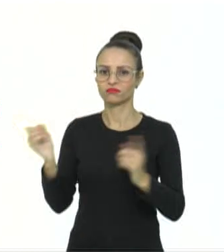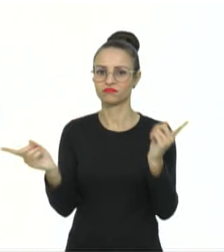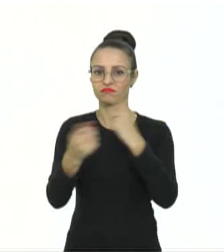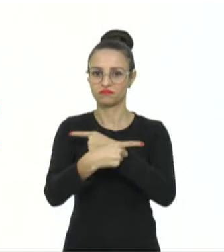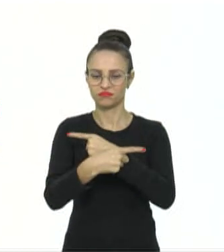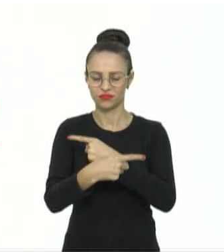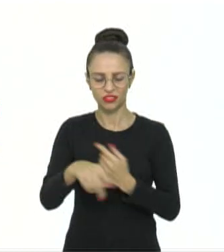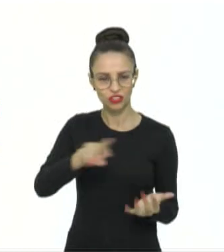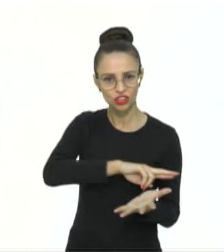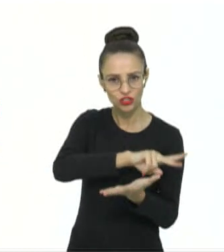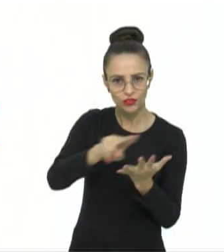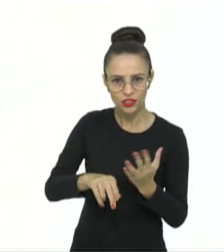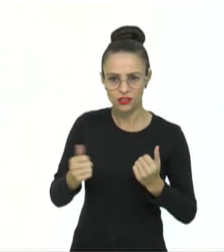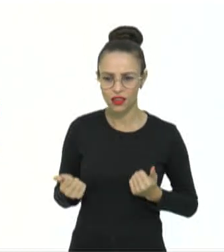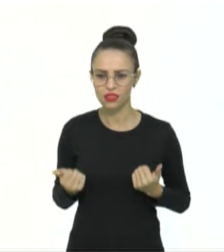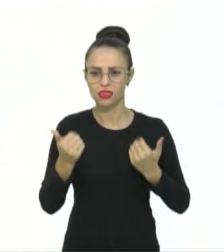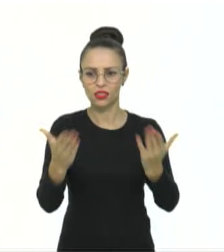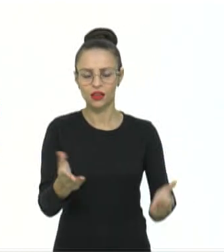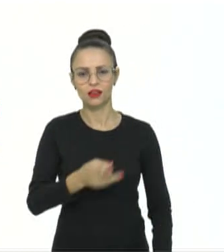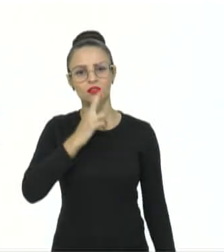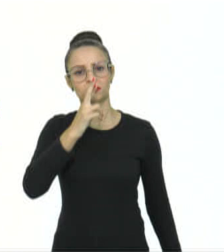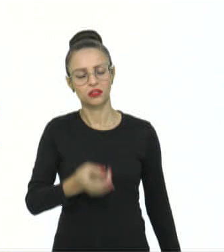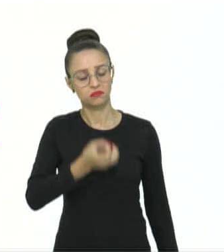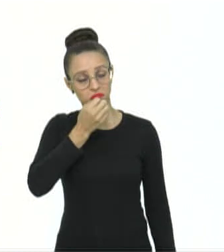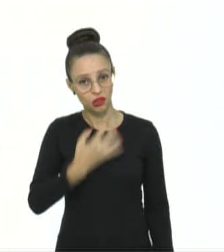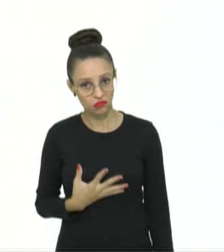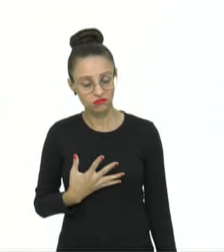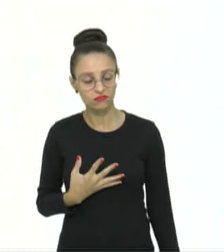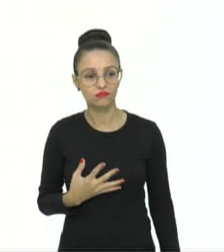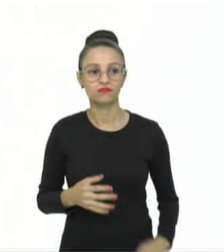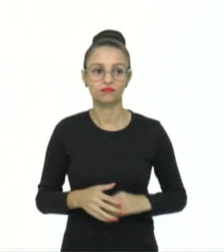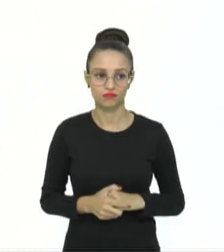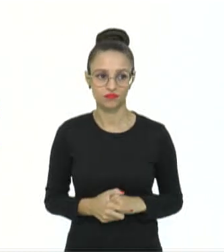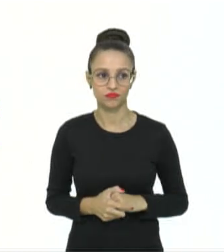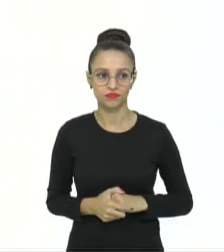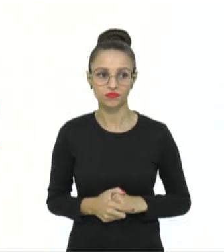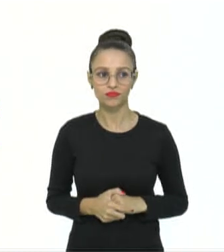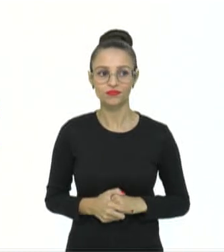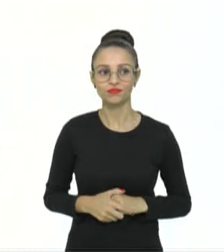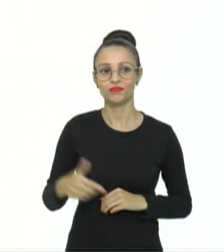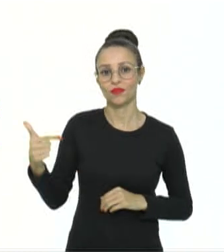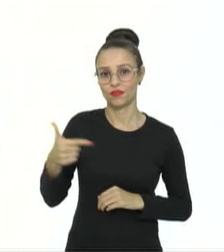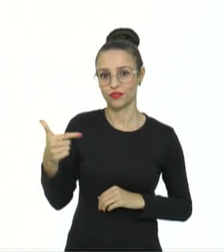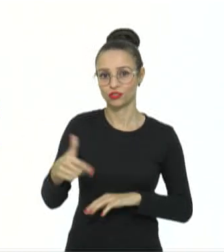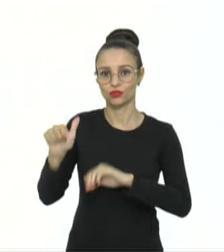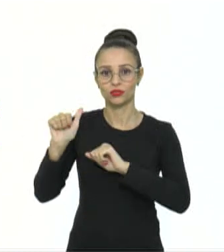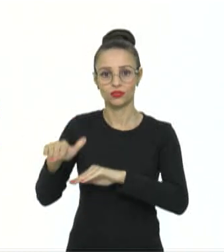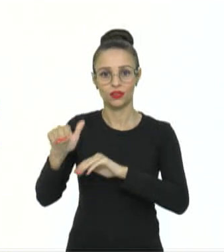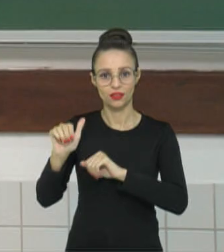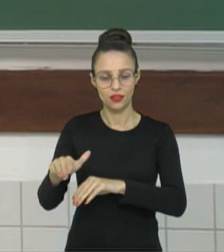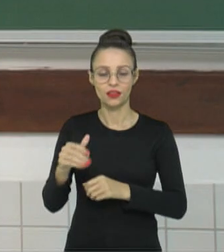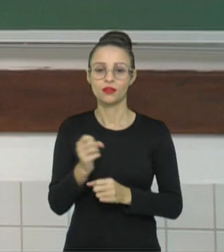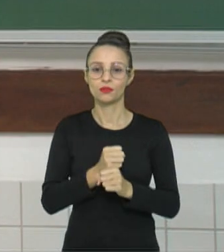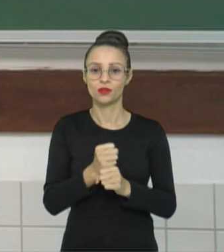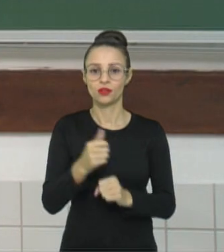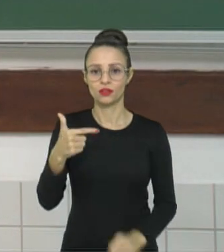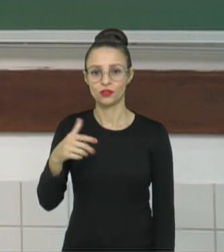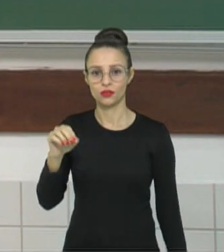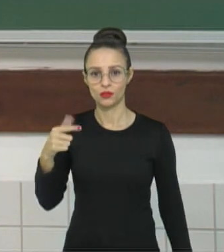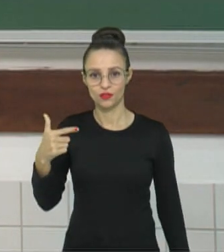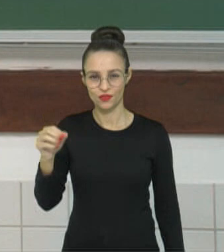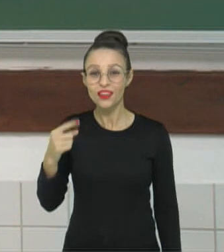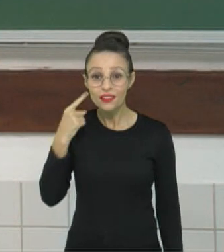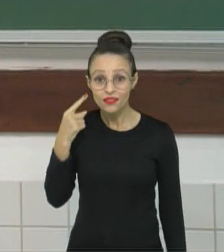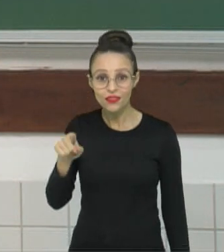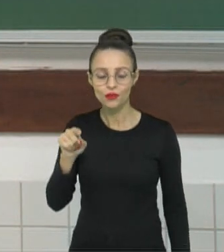Diversidade gera resultados. Então, também ali, do mês 9 de 2020, olha como que